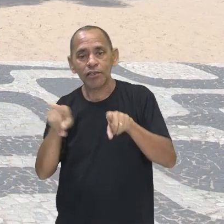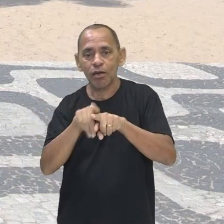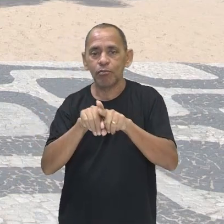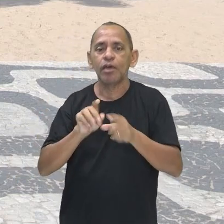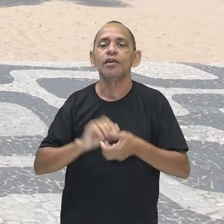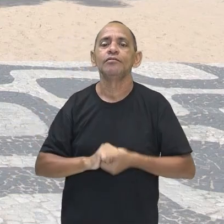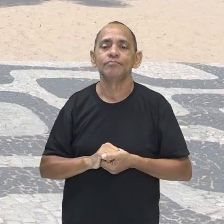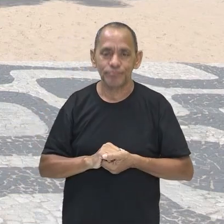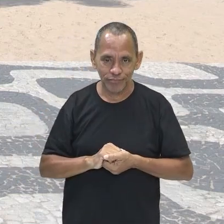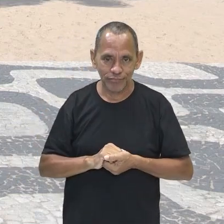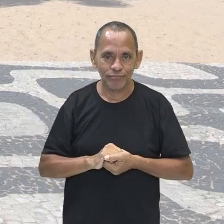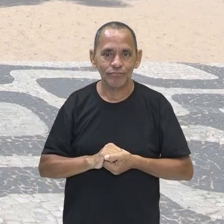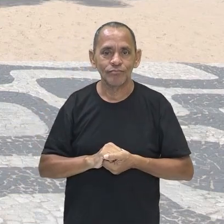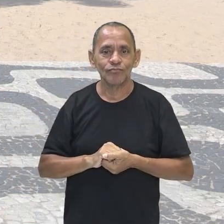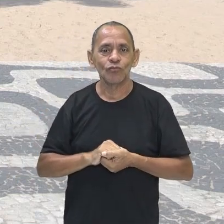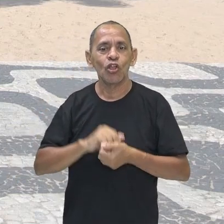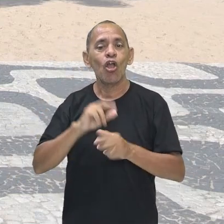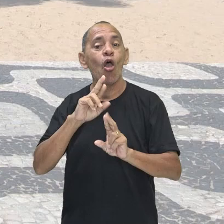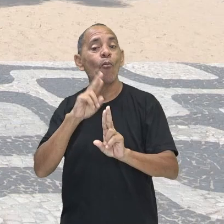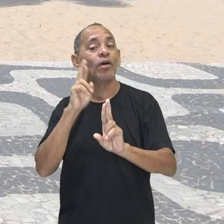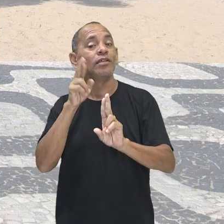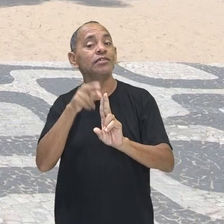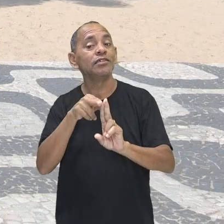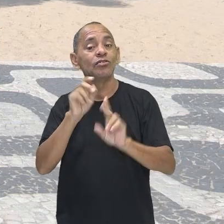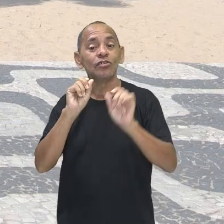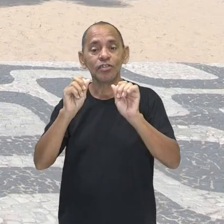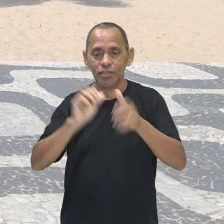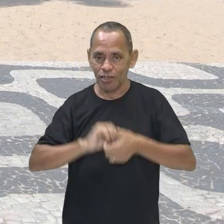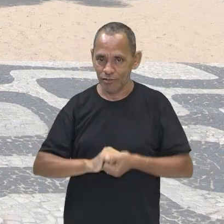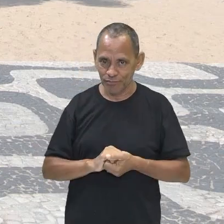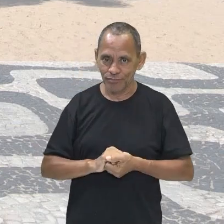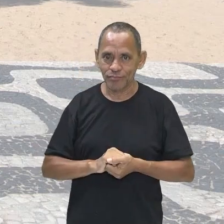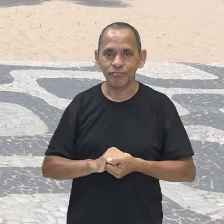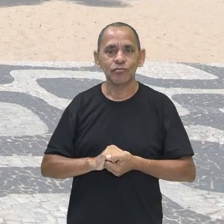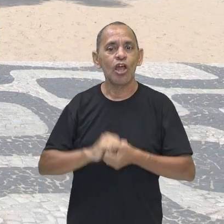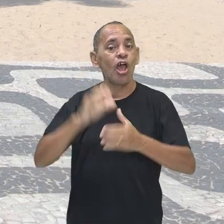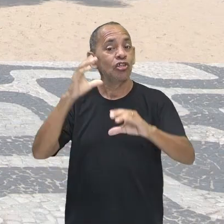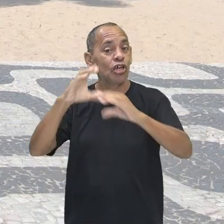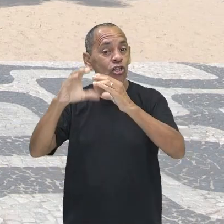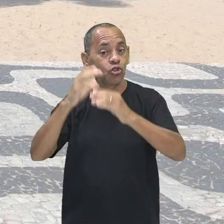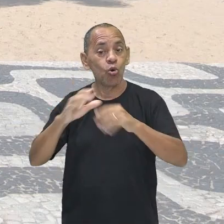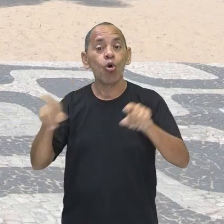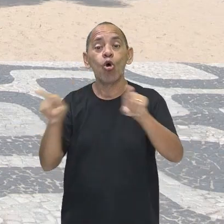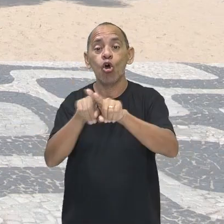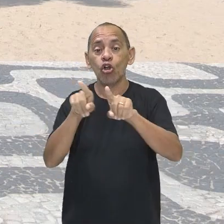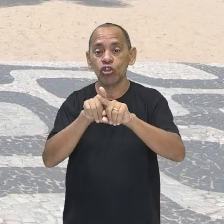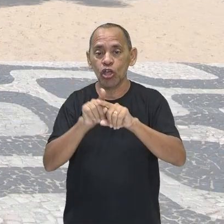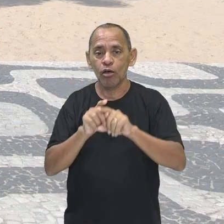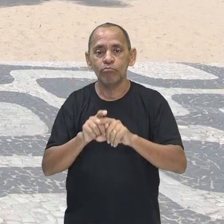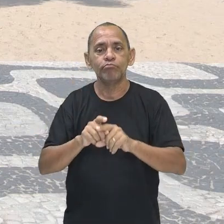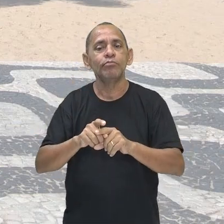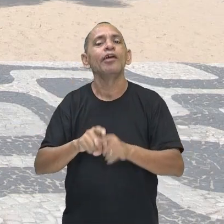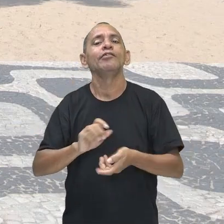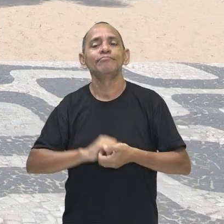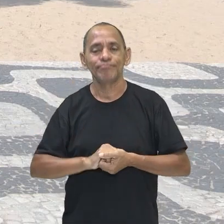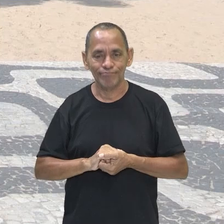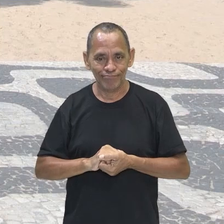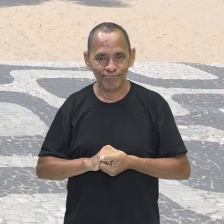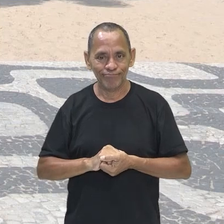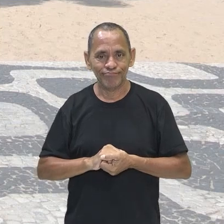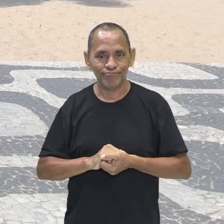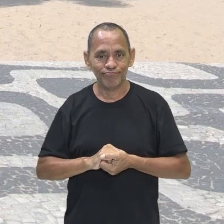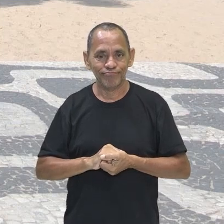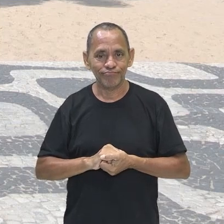esse cantor, né, e intérprete e escritor também, porque ele faz,